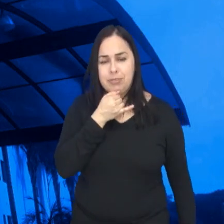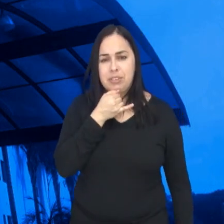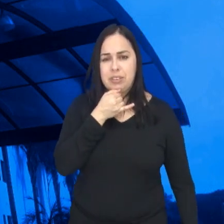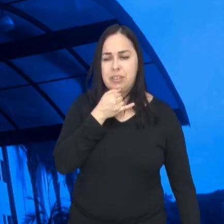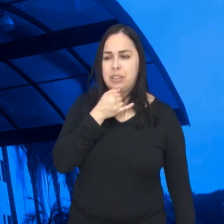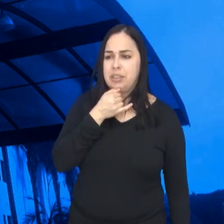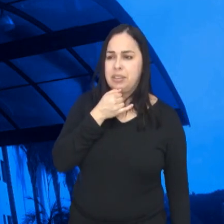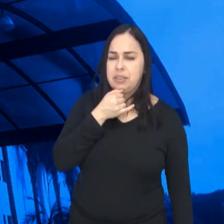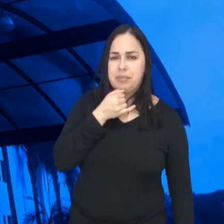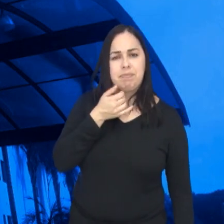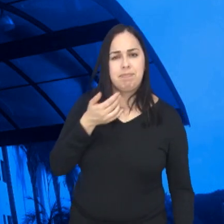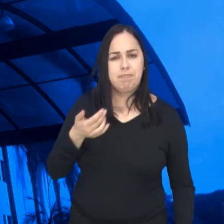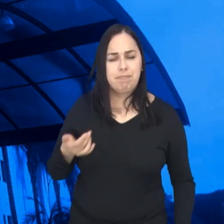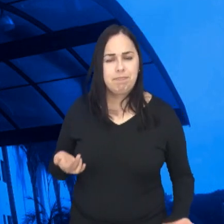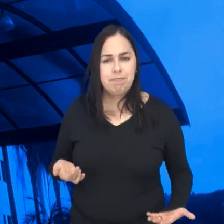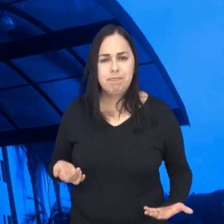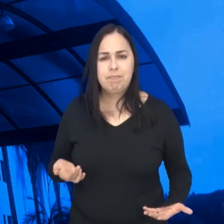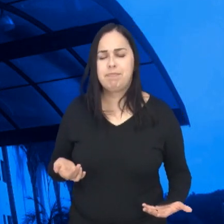dão a segurança se